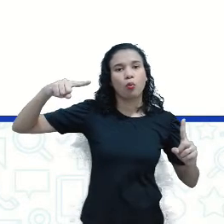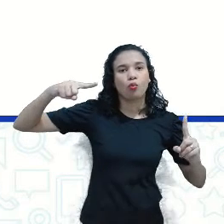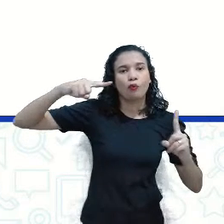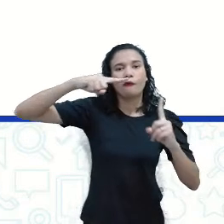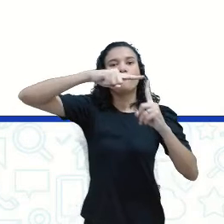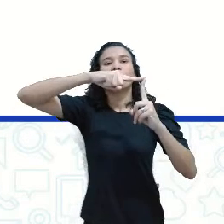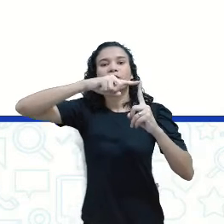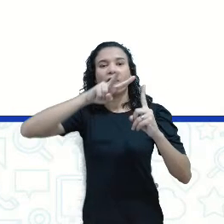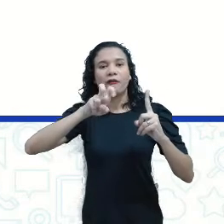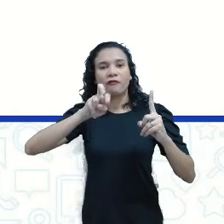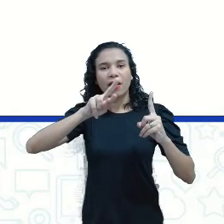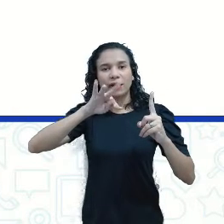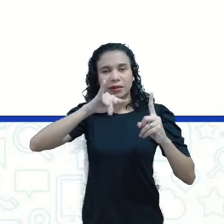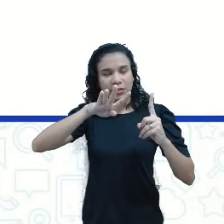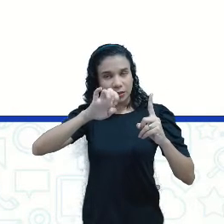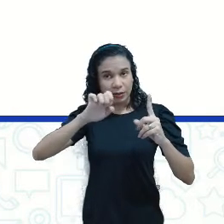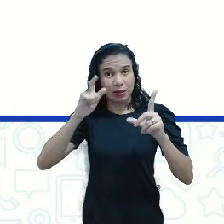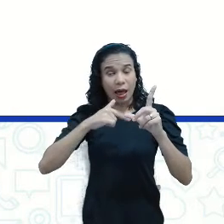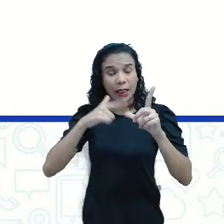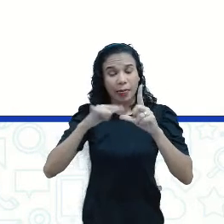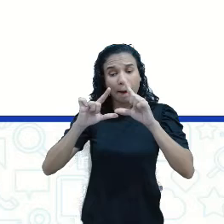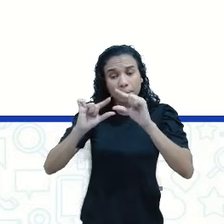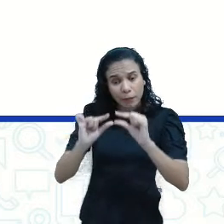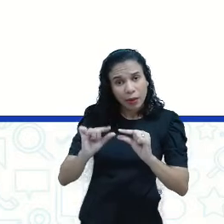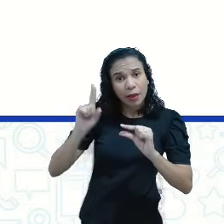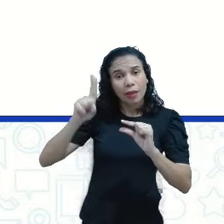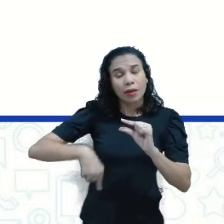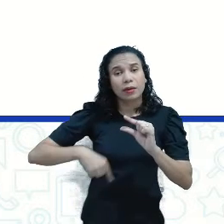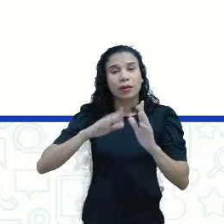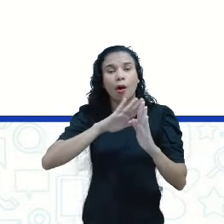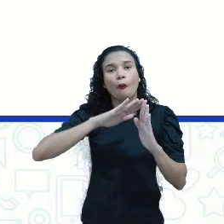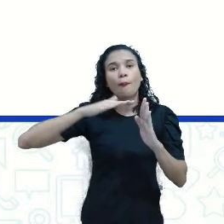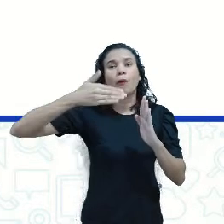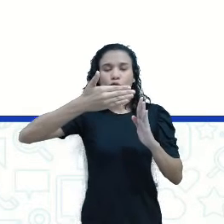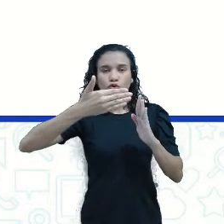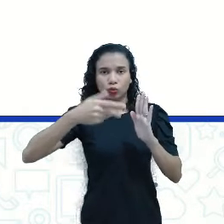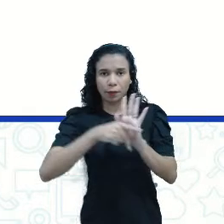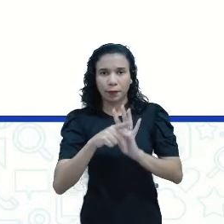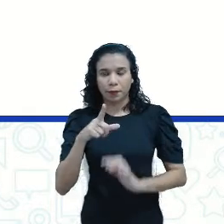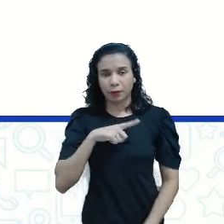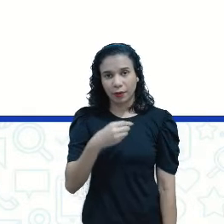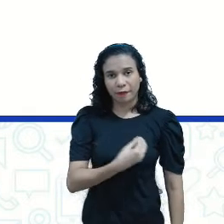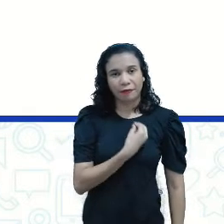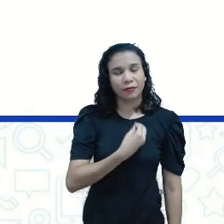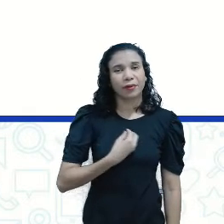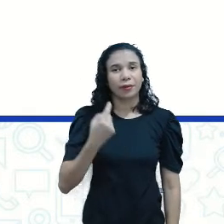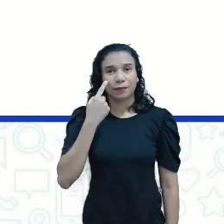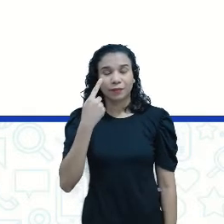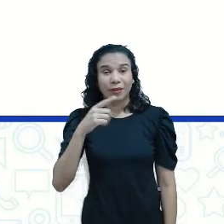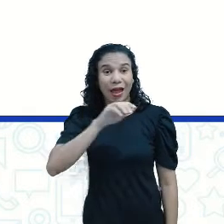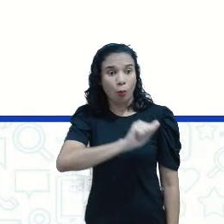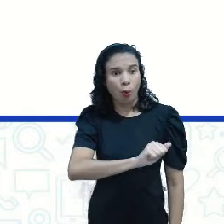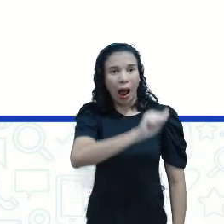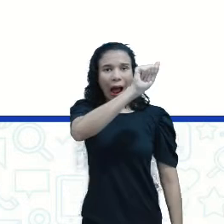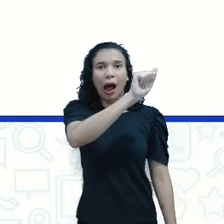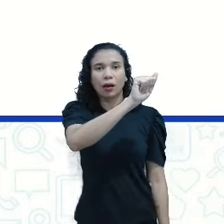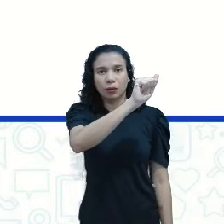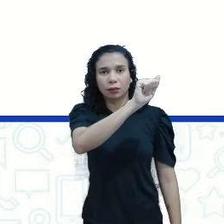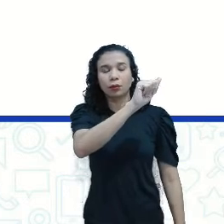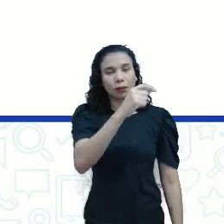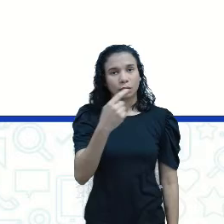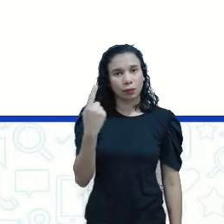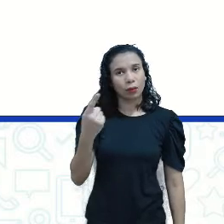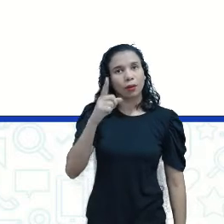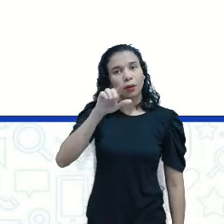dos segmentos de reta. E tem as letras minúsculas, que é o oposto à maiúscula, e a gente bota, ó, por exemplo, tem um azão. Aí